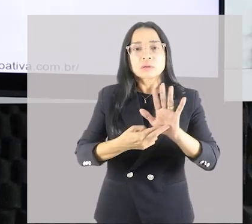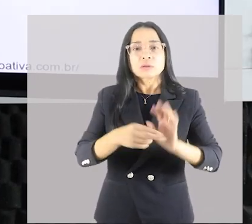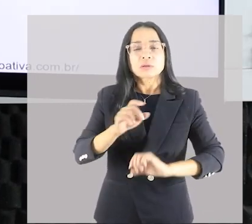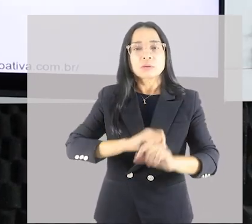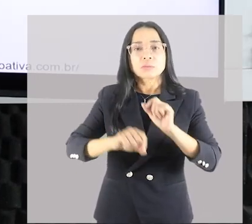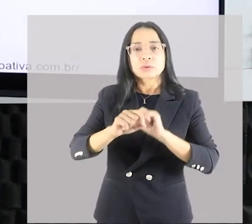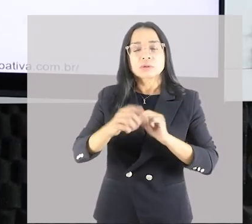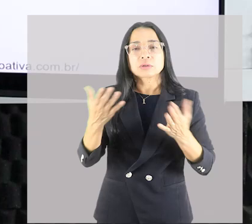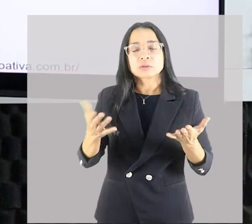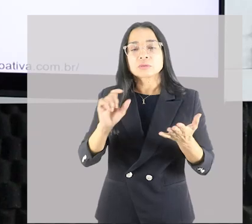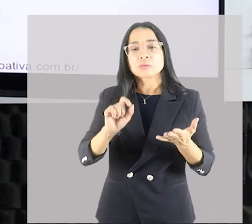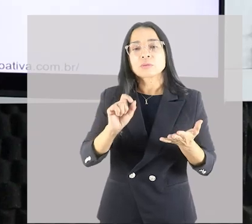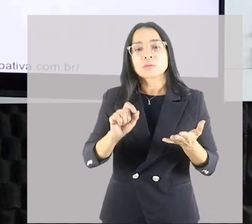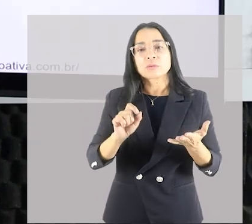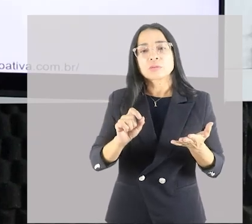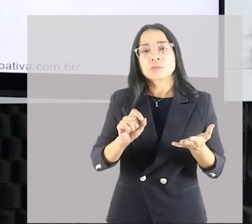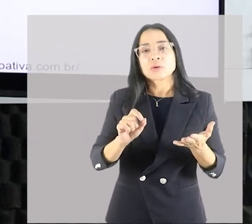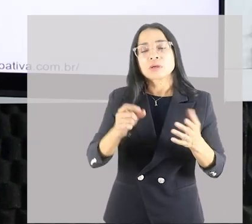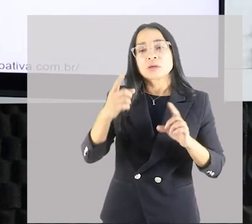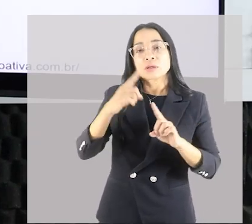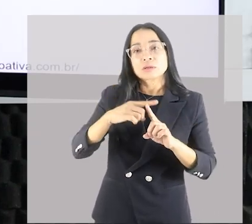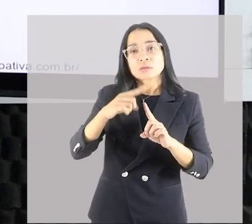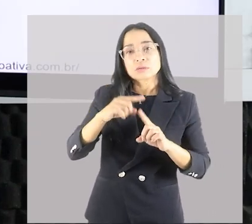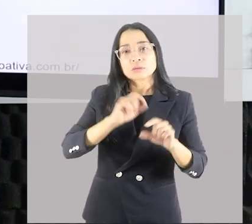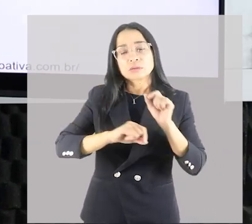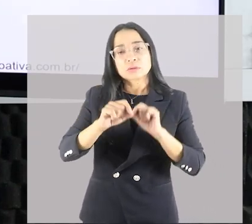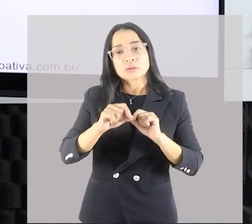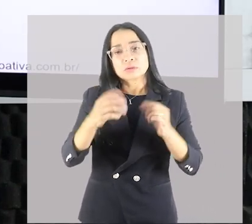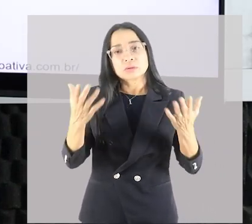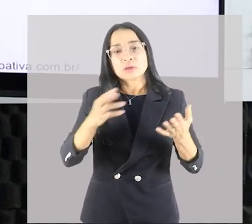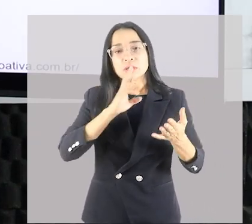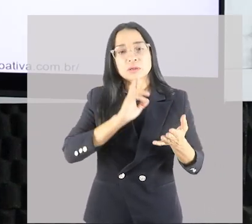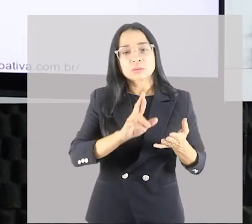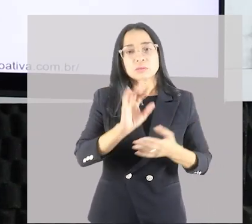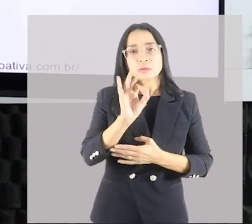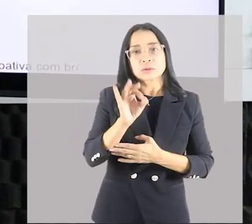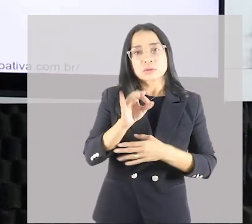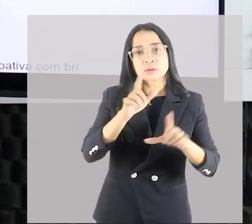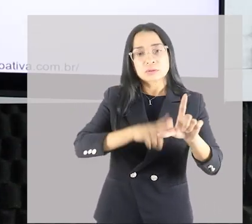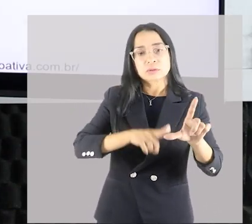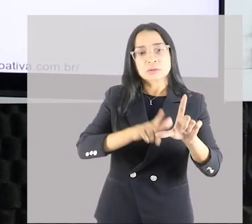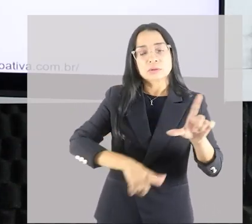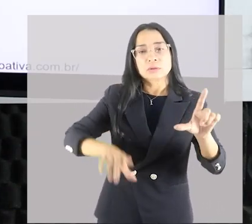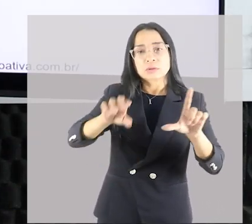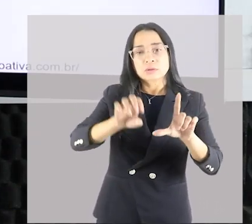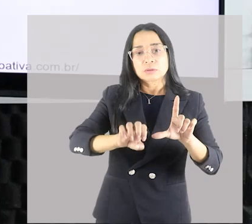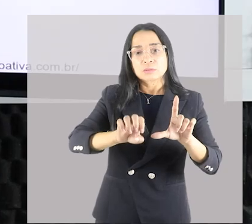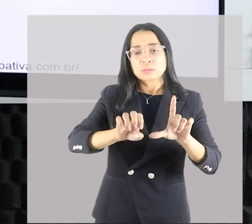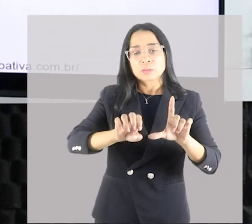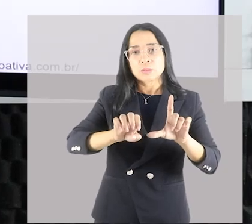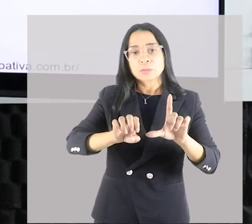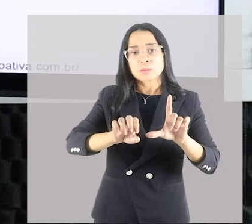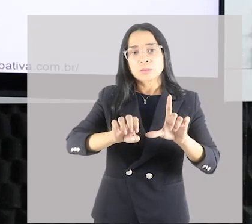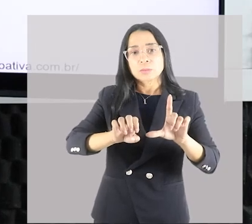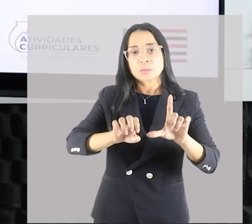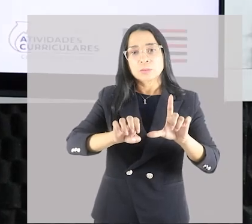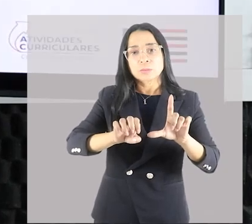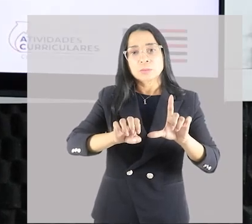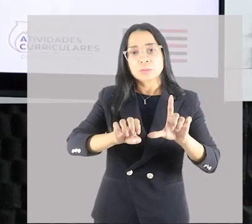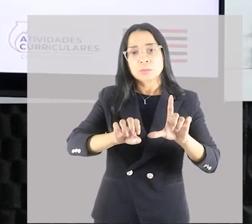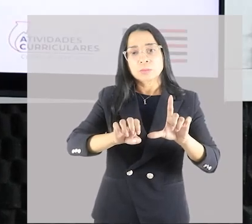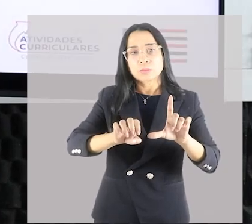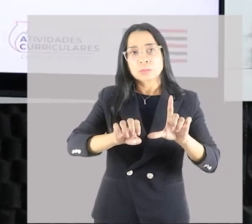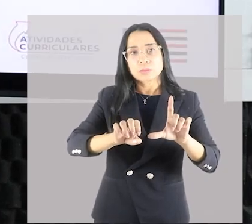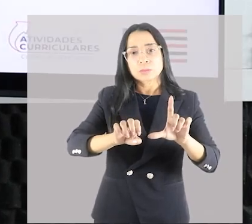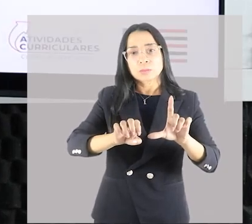representou essa modalidade, tá ok? Então a resposta correta da nossa questão, letra A, tá